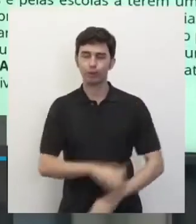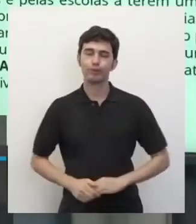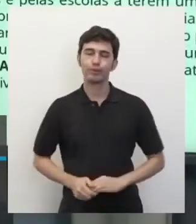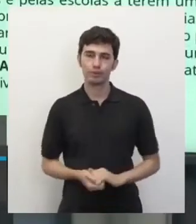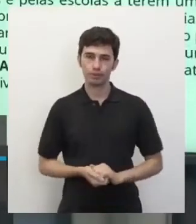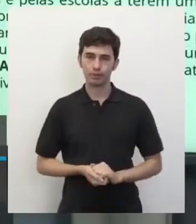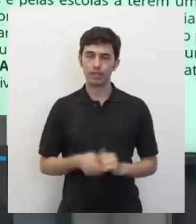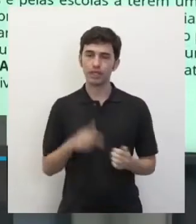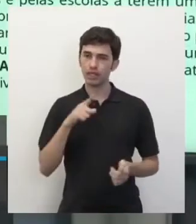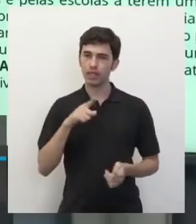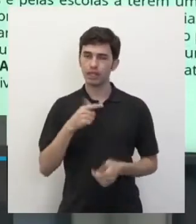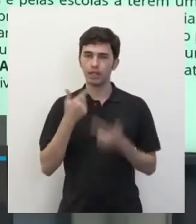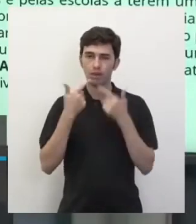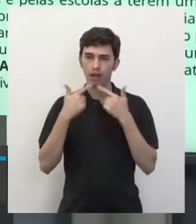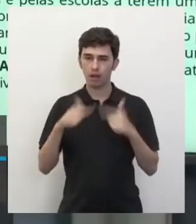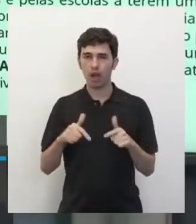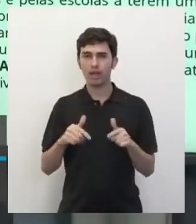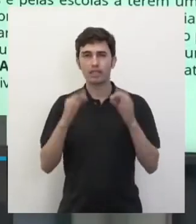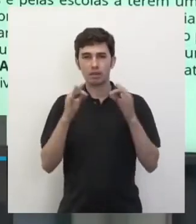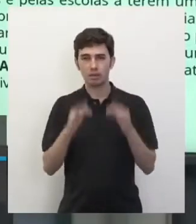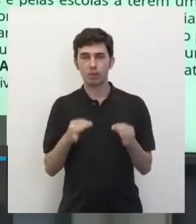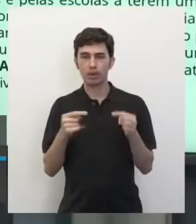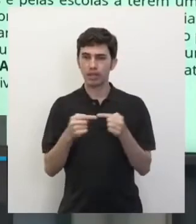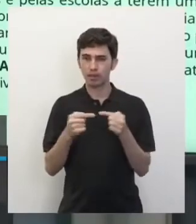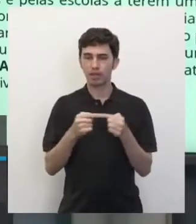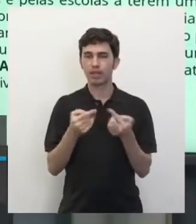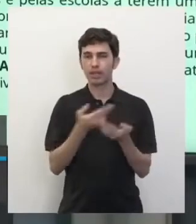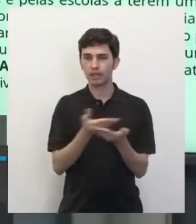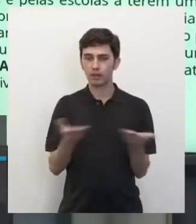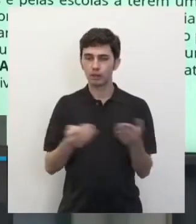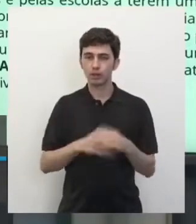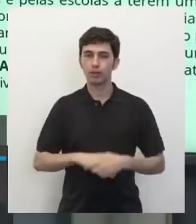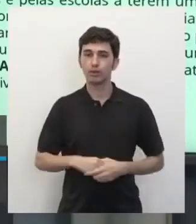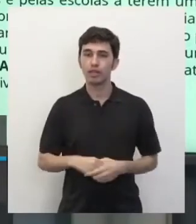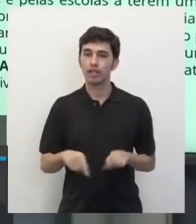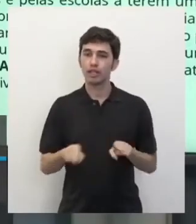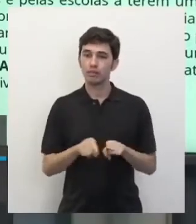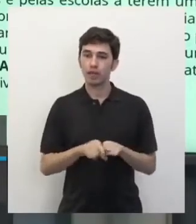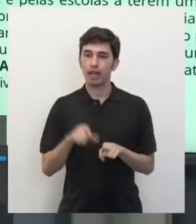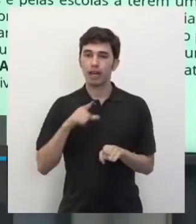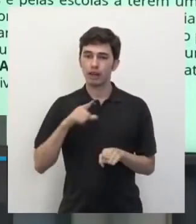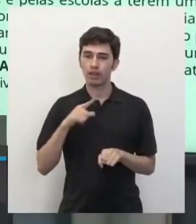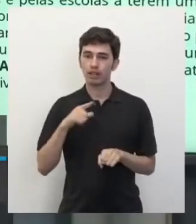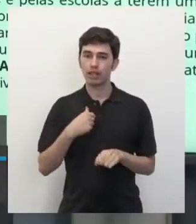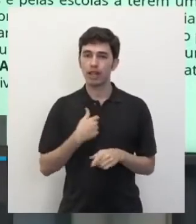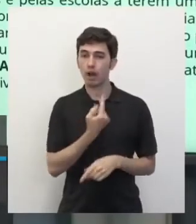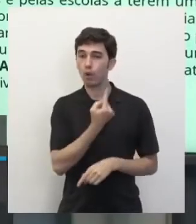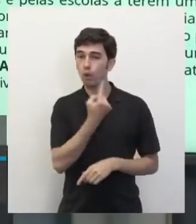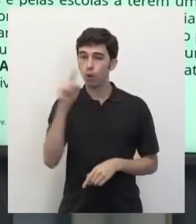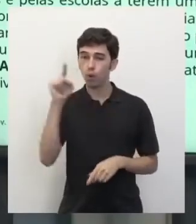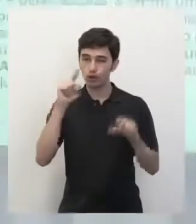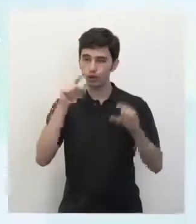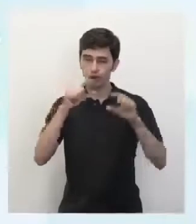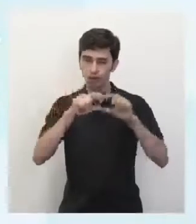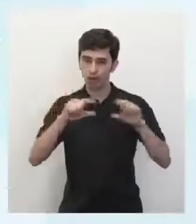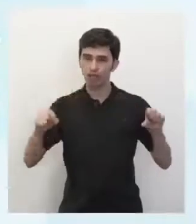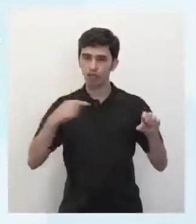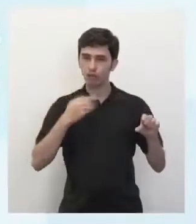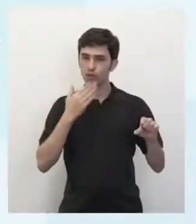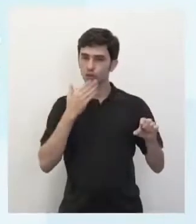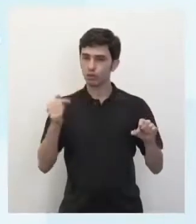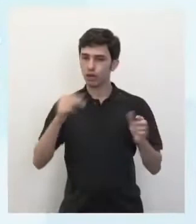desse texto aí, tem mais uma parte. Eu vou ler já, pedir para o professor Mauro ler a última parte, por favor. Mauro. Pois